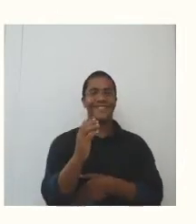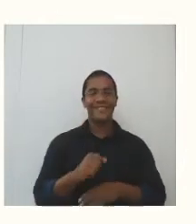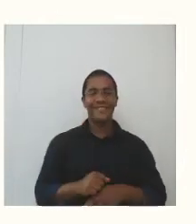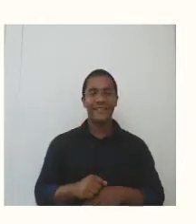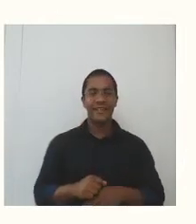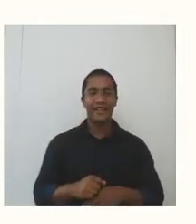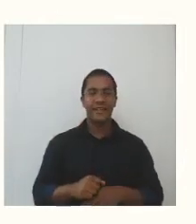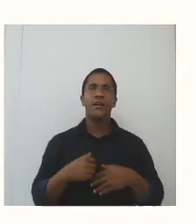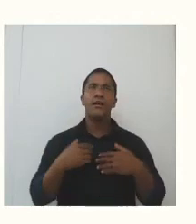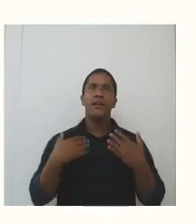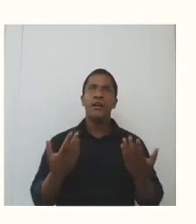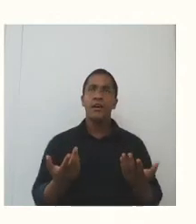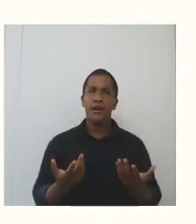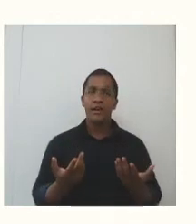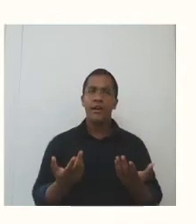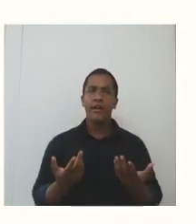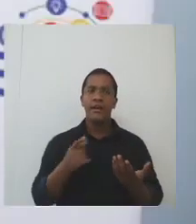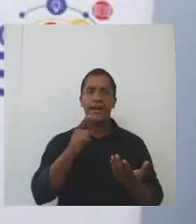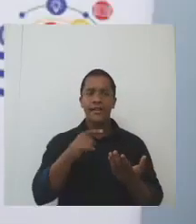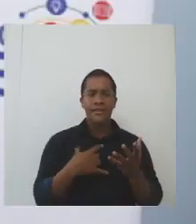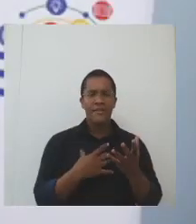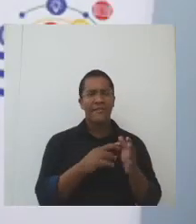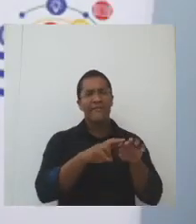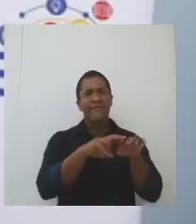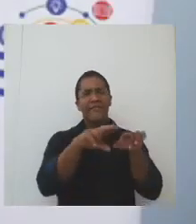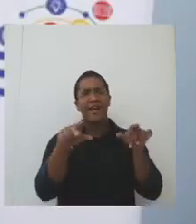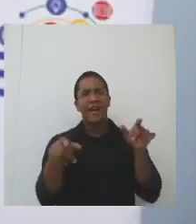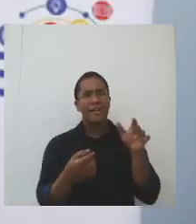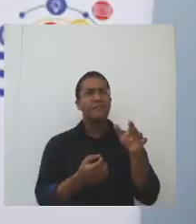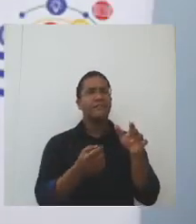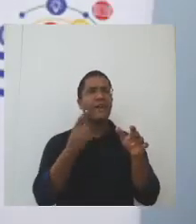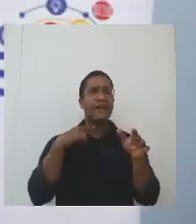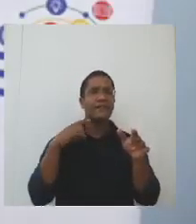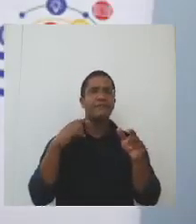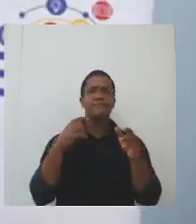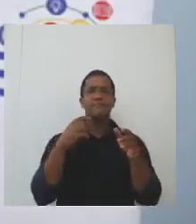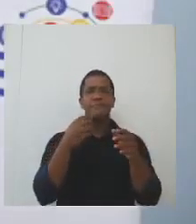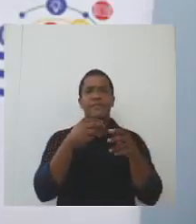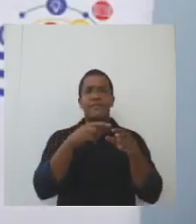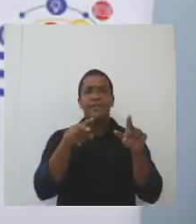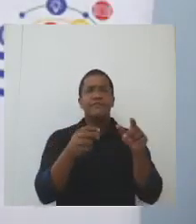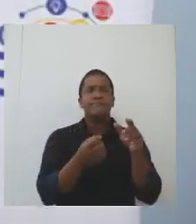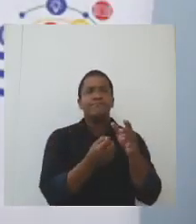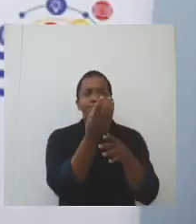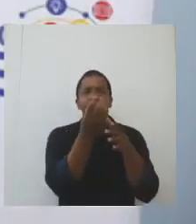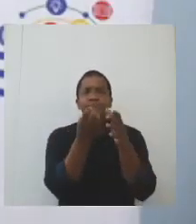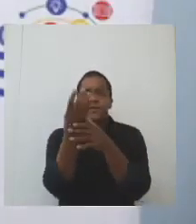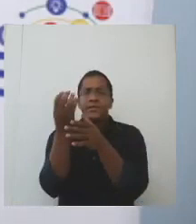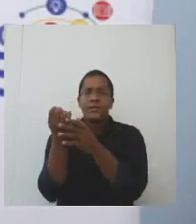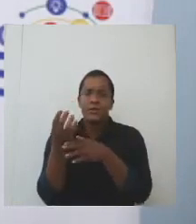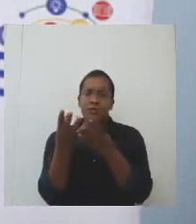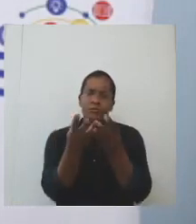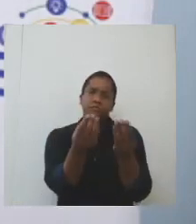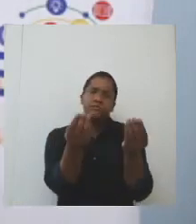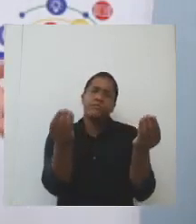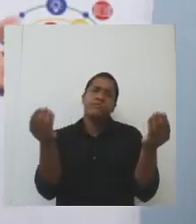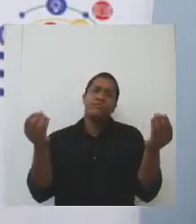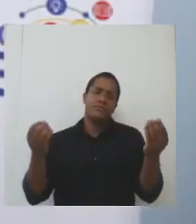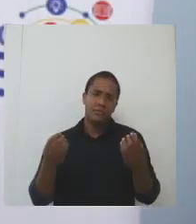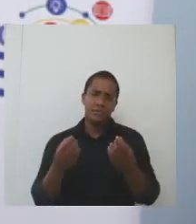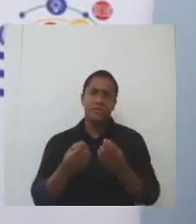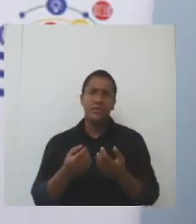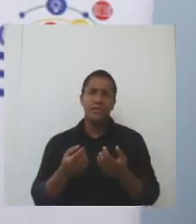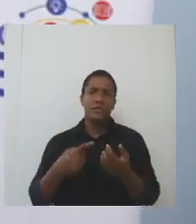Olha lá, então foram muitas as realizações de Dom João. Muitas, muitas mesmo. Então precisamos, nesse contexto,